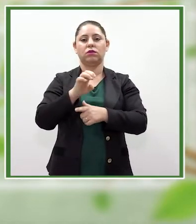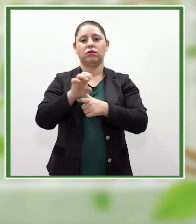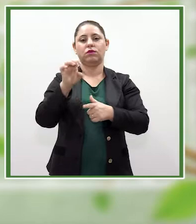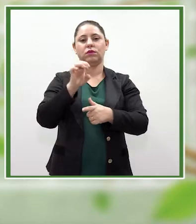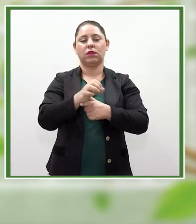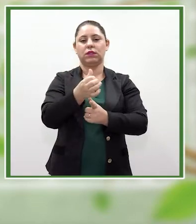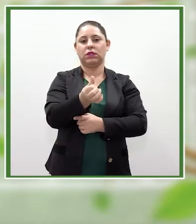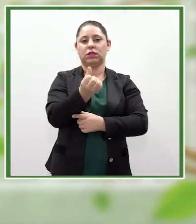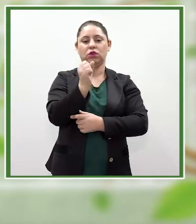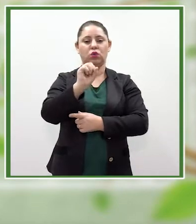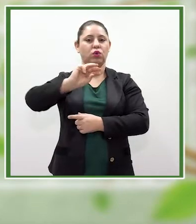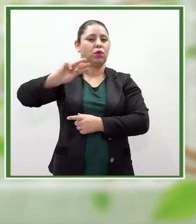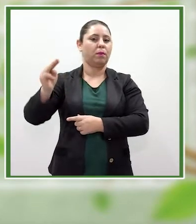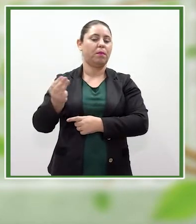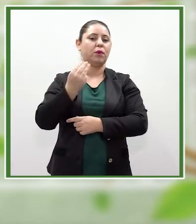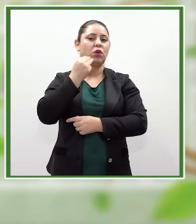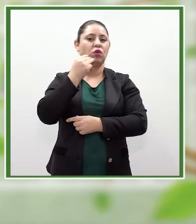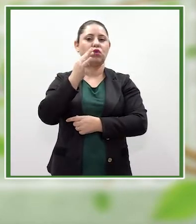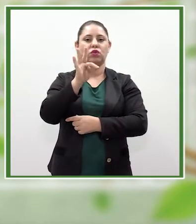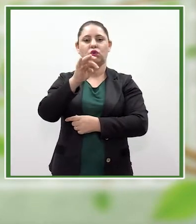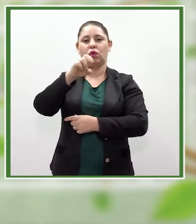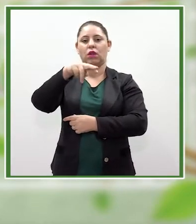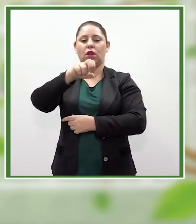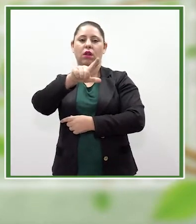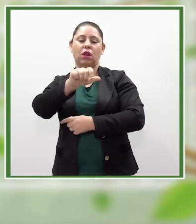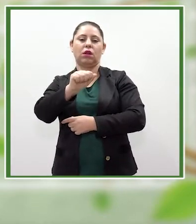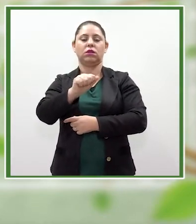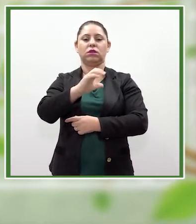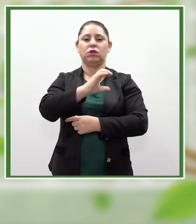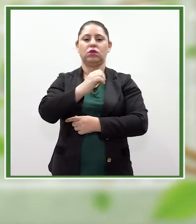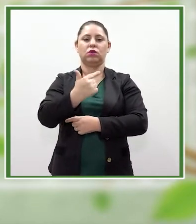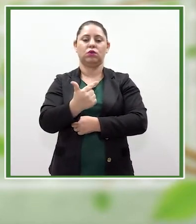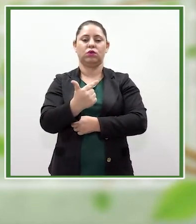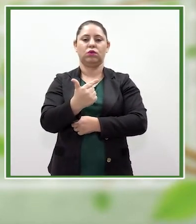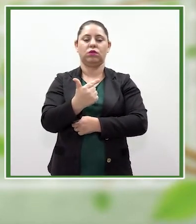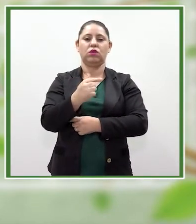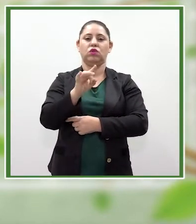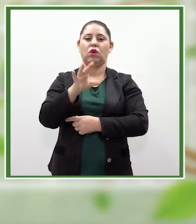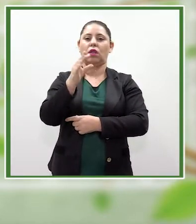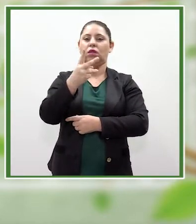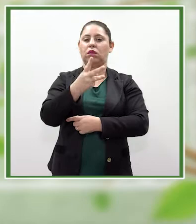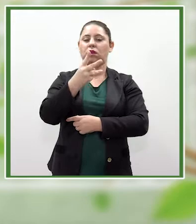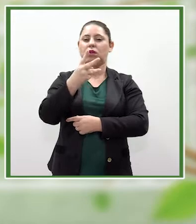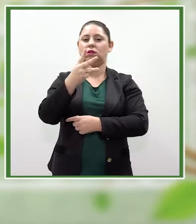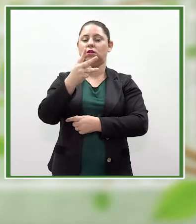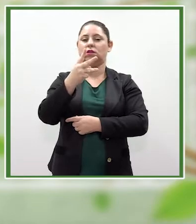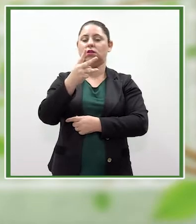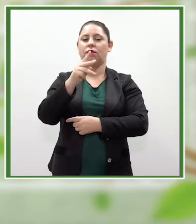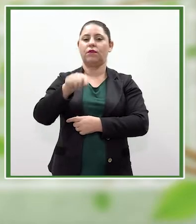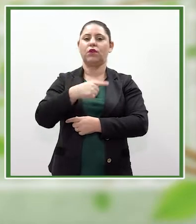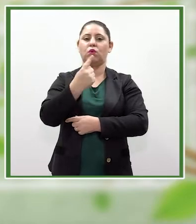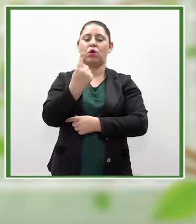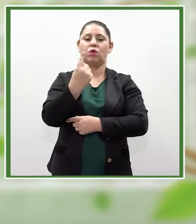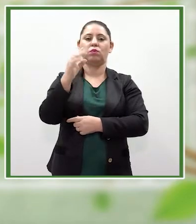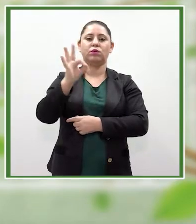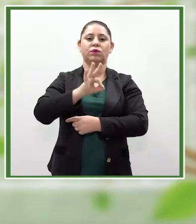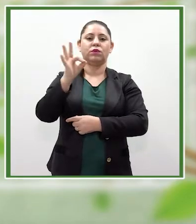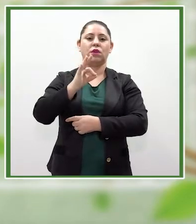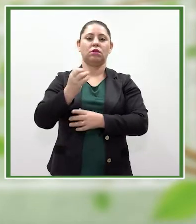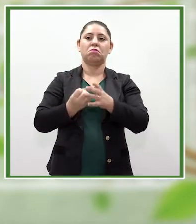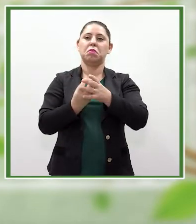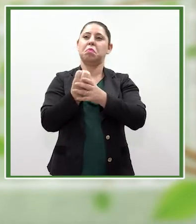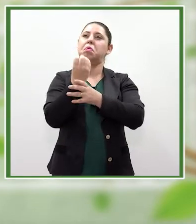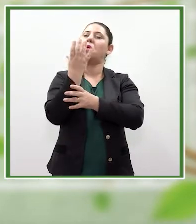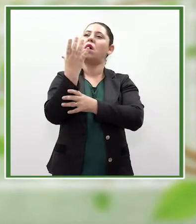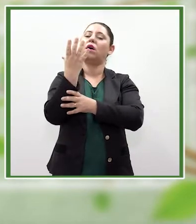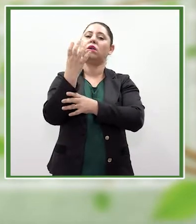todo, o Brasil, a agropecuária corresponde a 28% das emissões do Brasil, mostrando que o estado